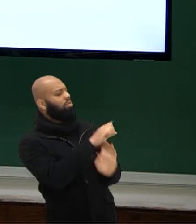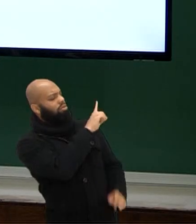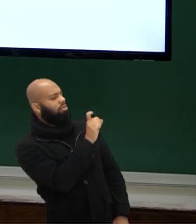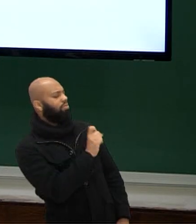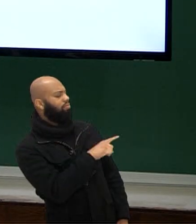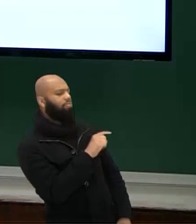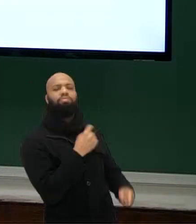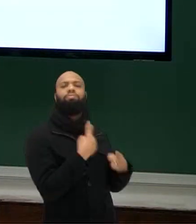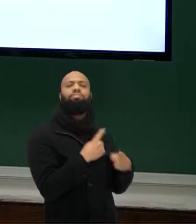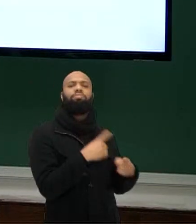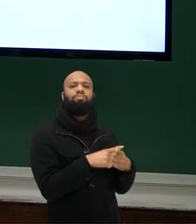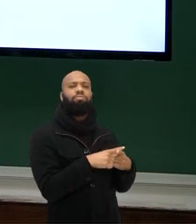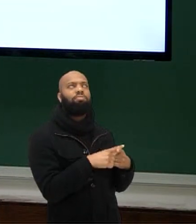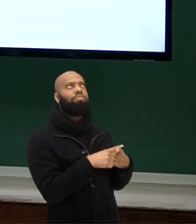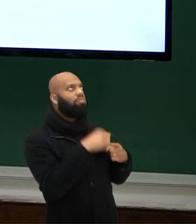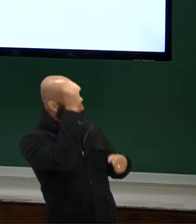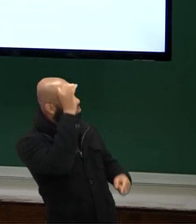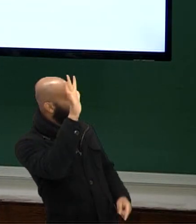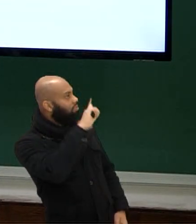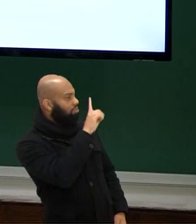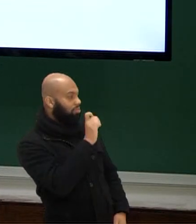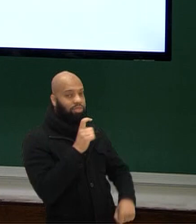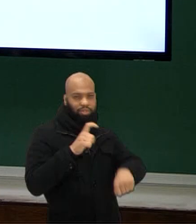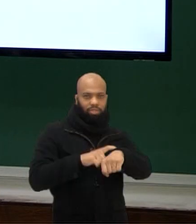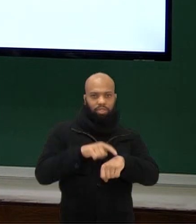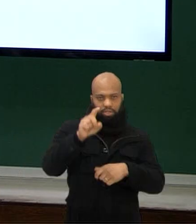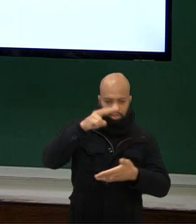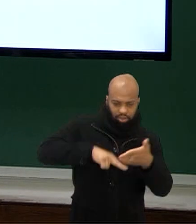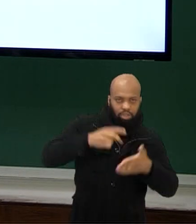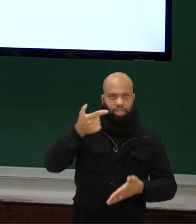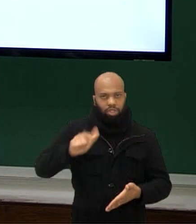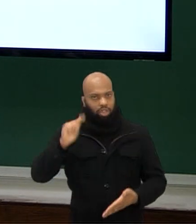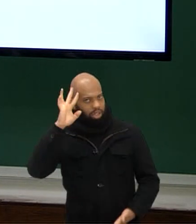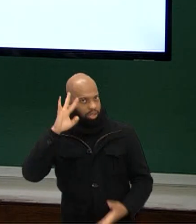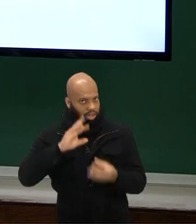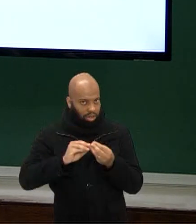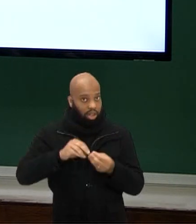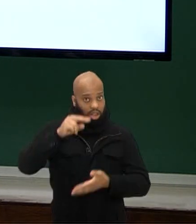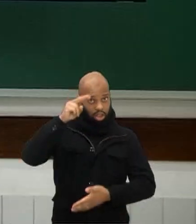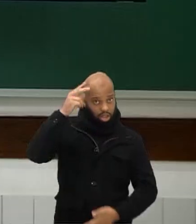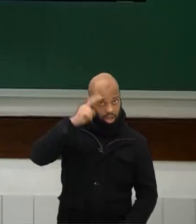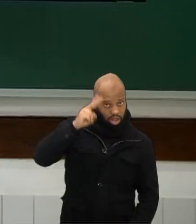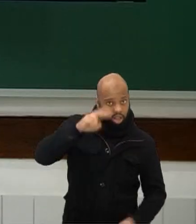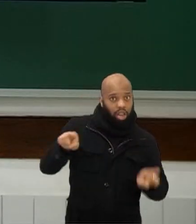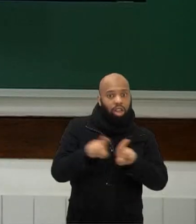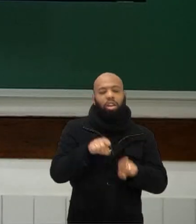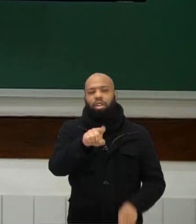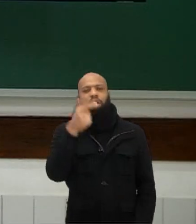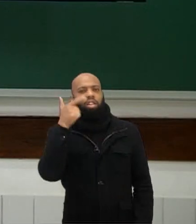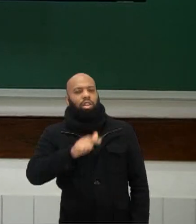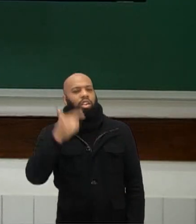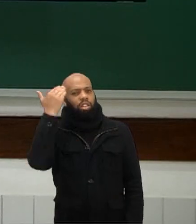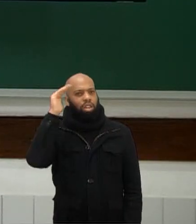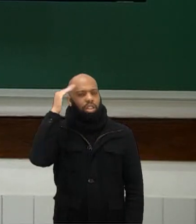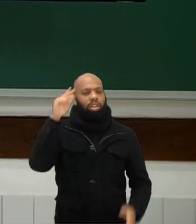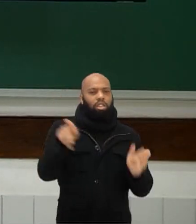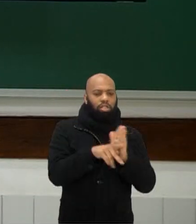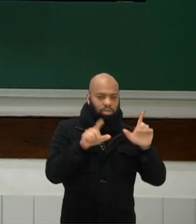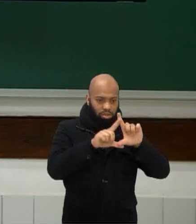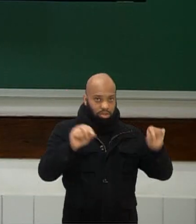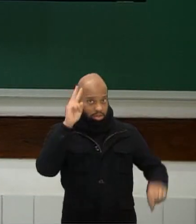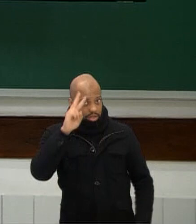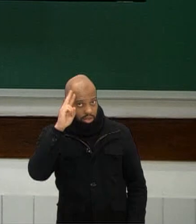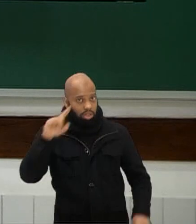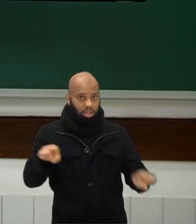de interrogação em cima da cabeça dela? Vou dar um tempinho para você reler, entender ali. Lembre-se que para você entender uma tirinha, você